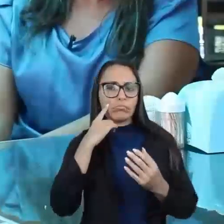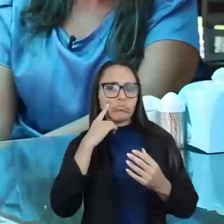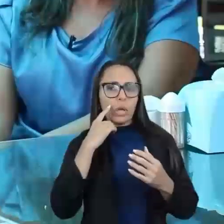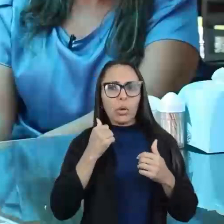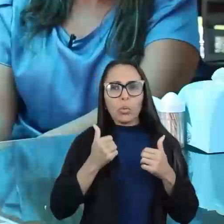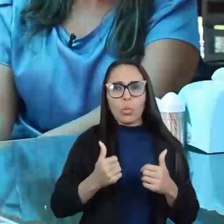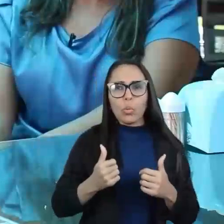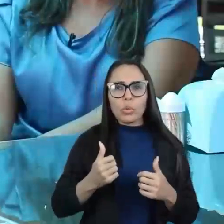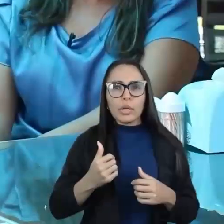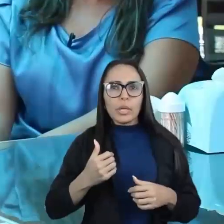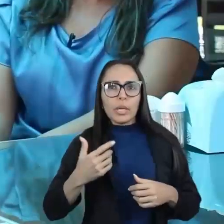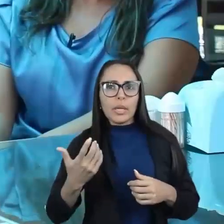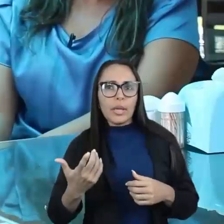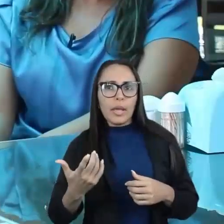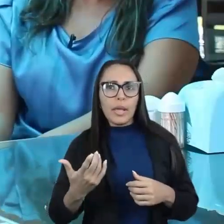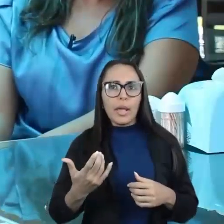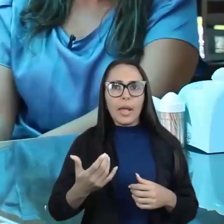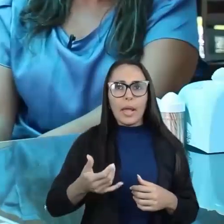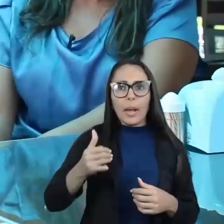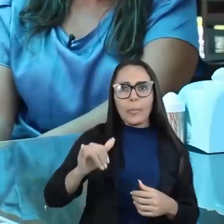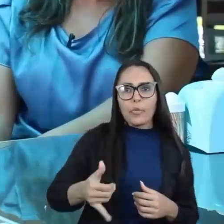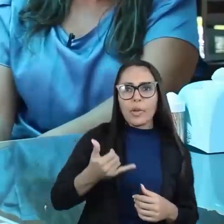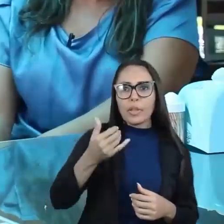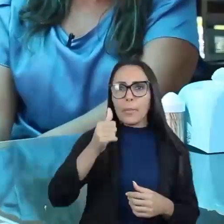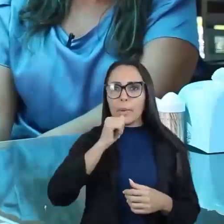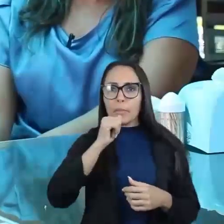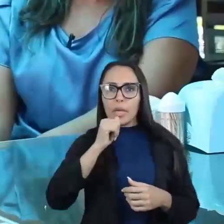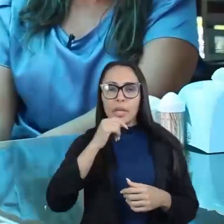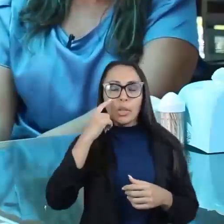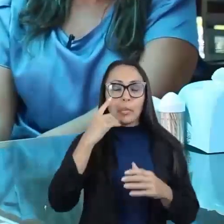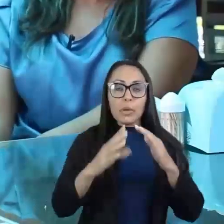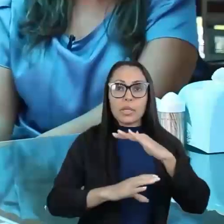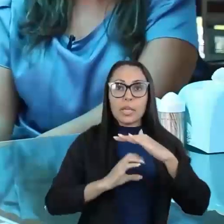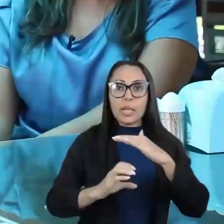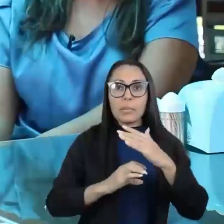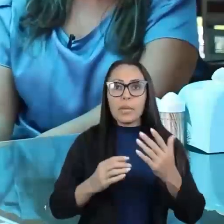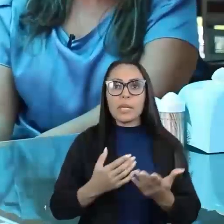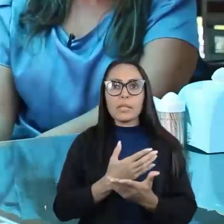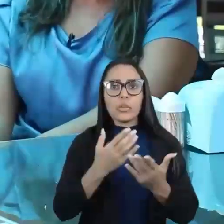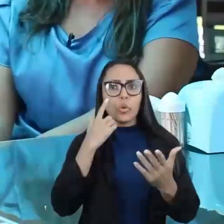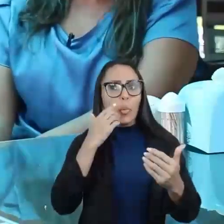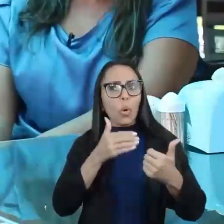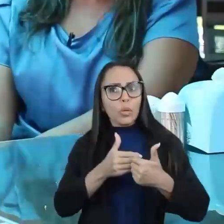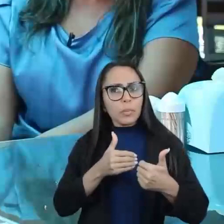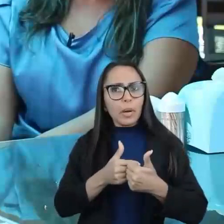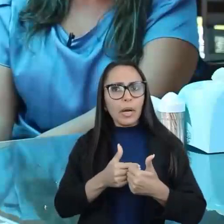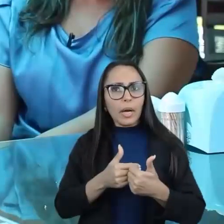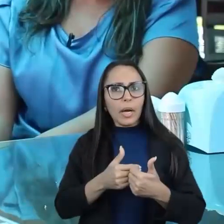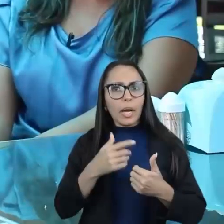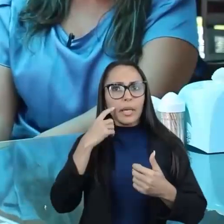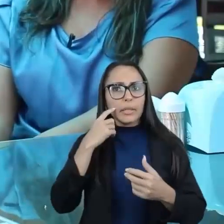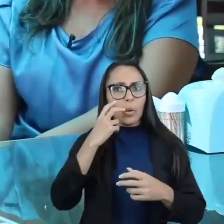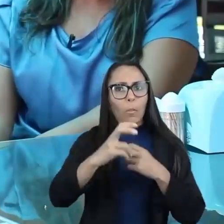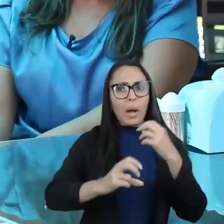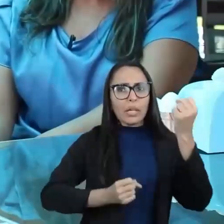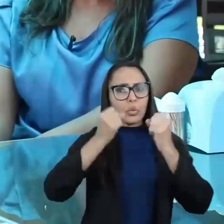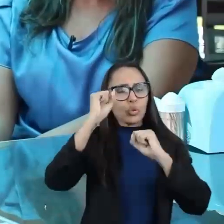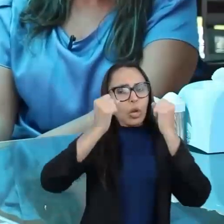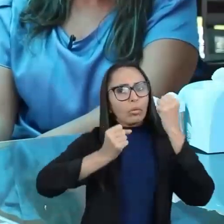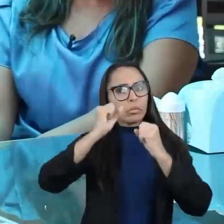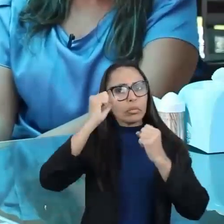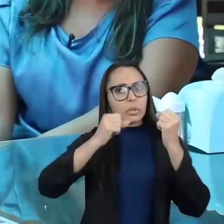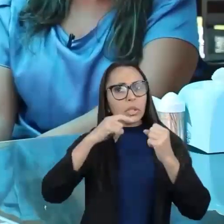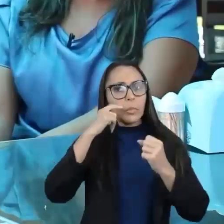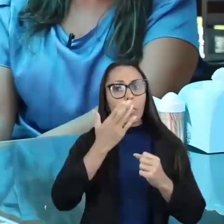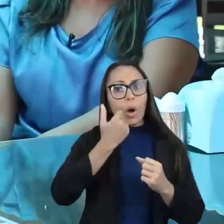né? A gente também tem os clientes que são de empresas próximas. Por exemplo, aqui perto tem um parque industrial que o pessoal